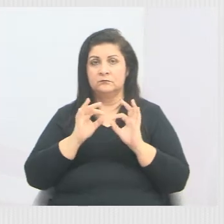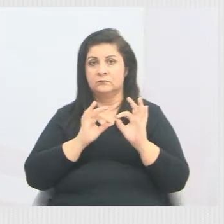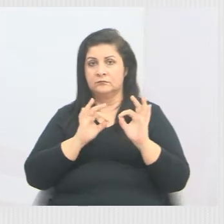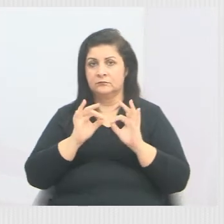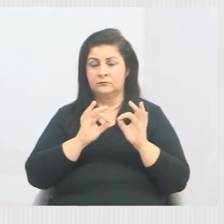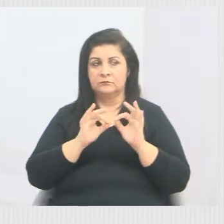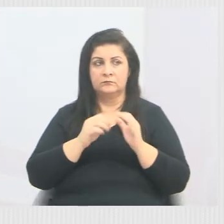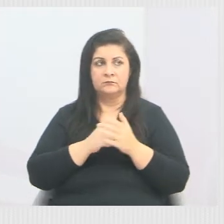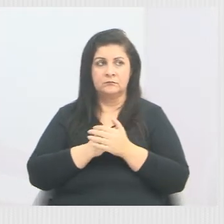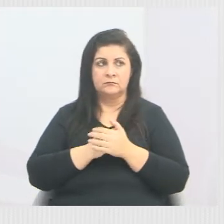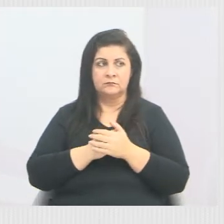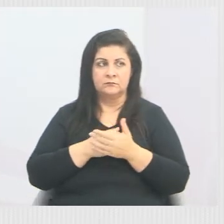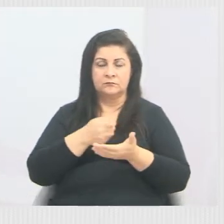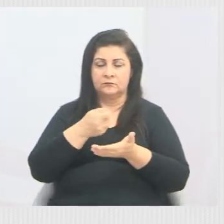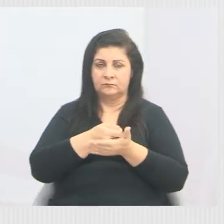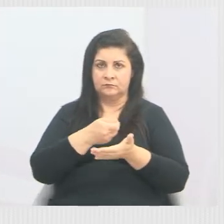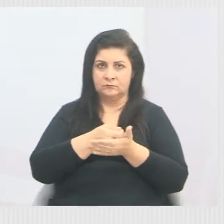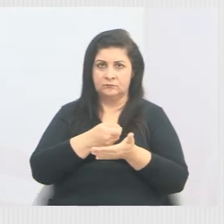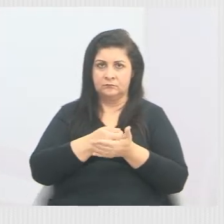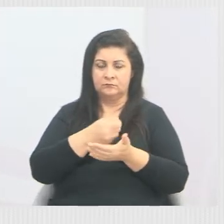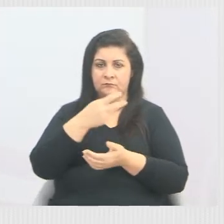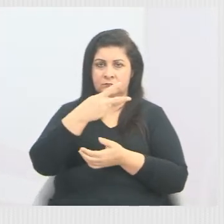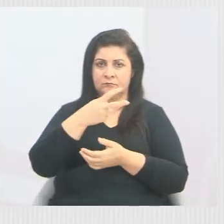de inscrição de pagamentos, né, de